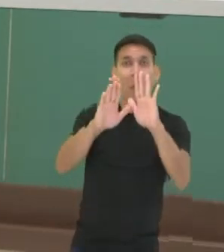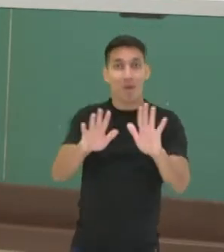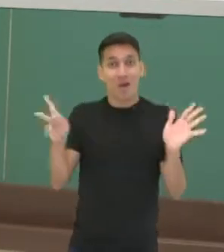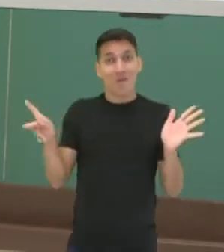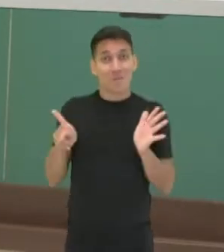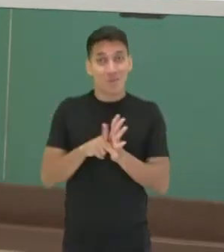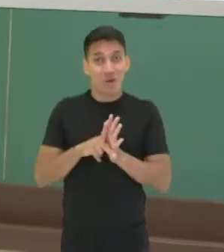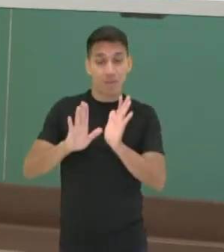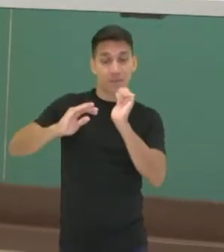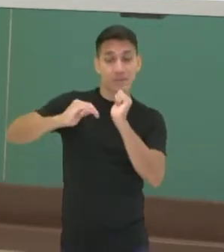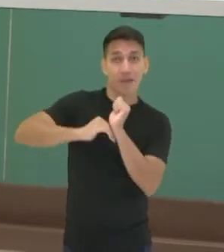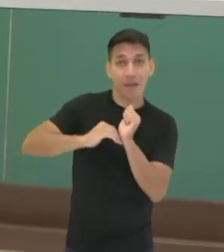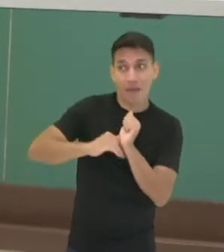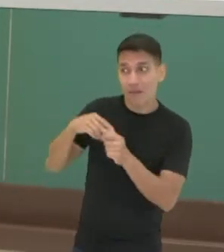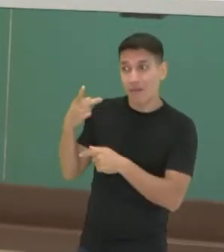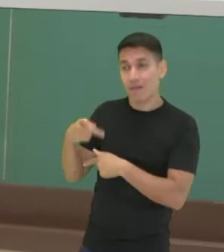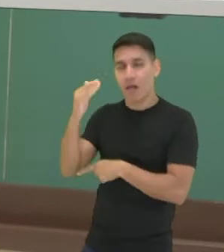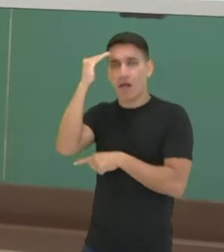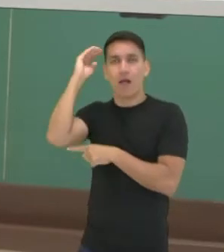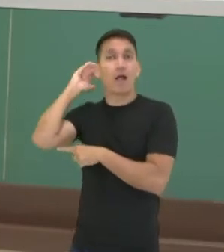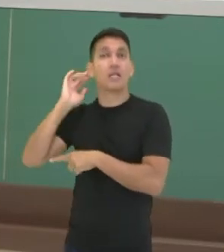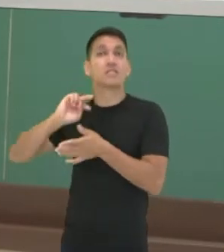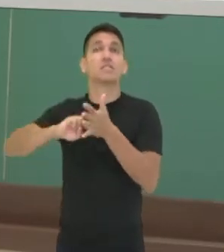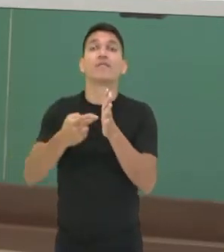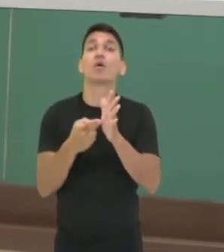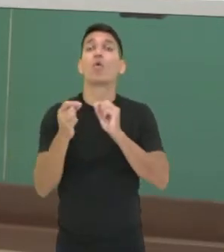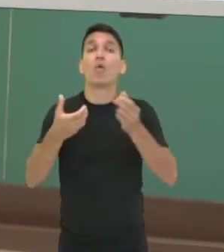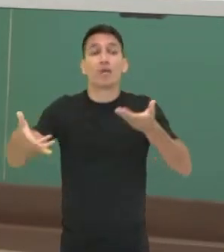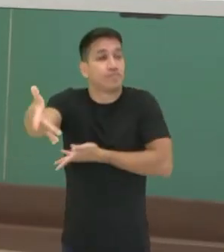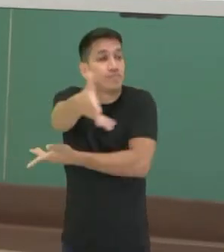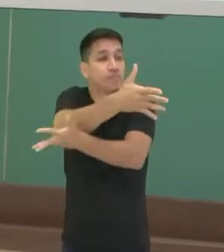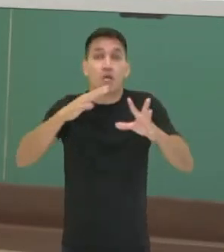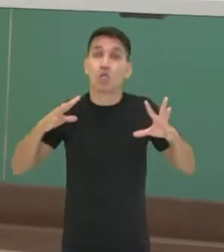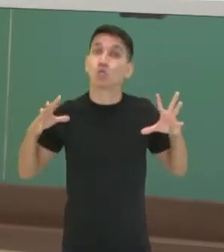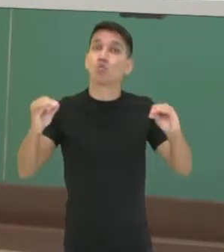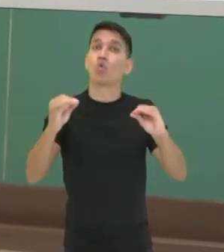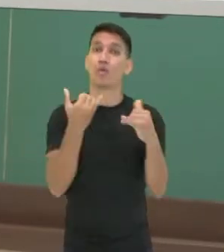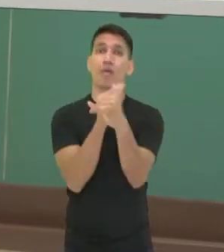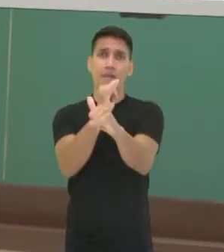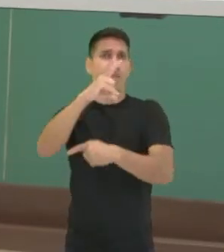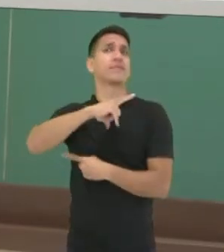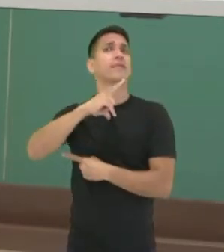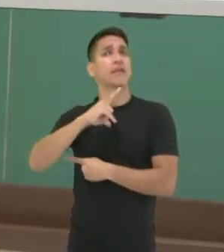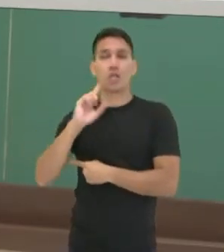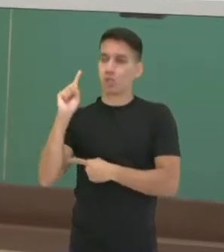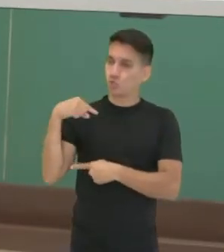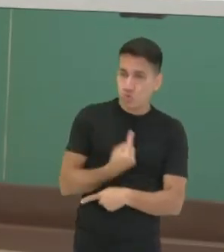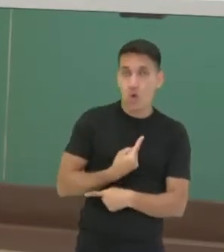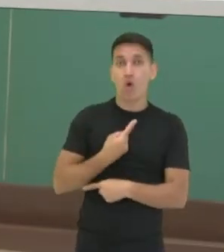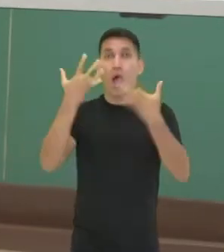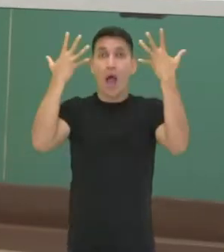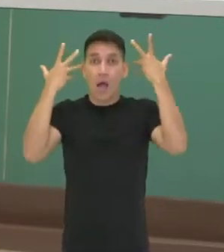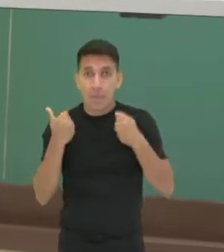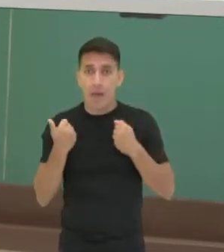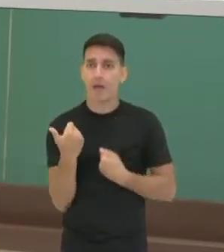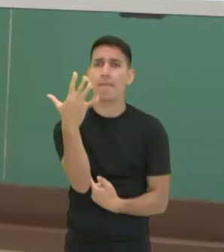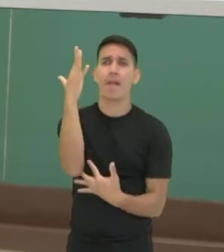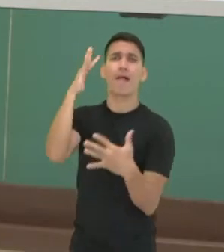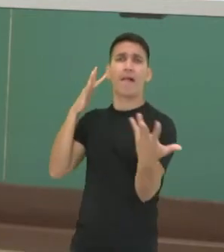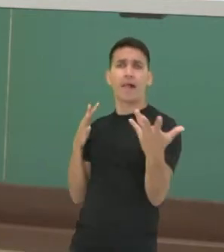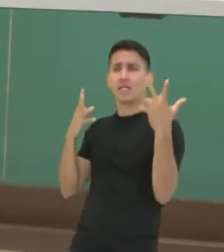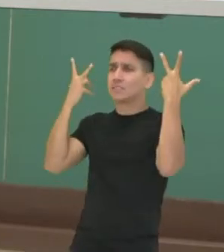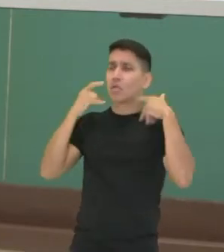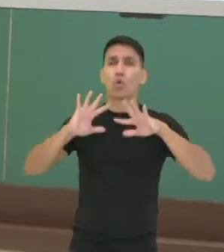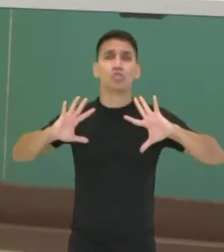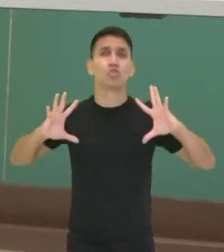do candomblé, que segundo eles é a energia que está em tudo, nós, nos animais, nas plantas, na natureza de um modo